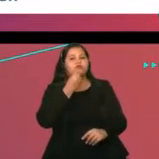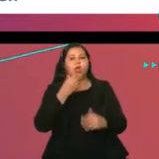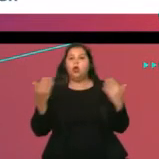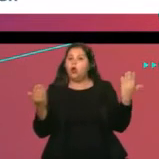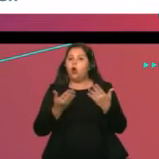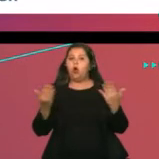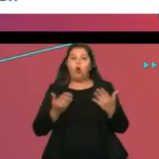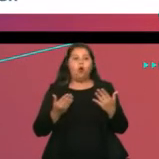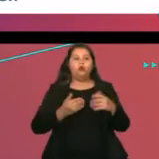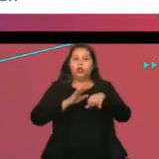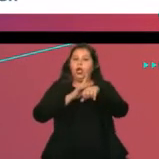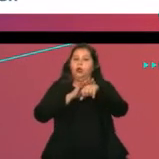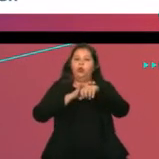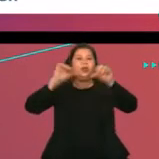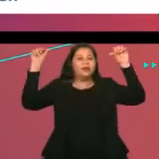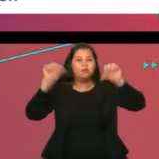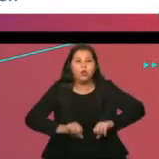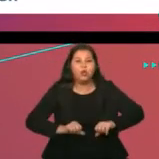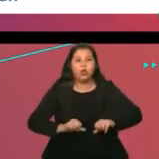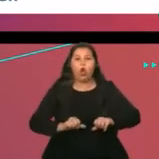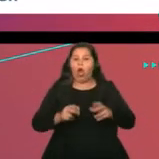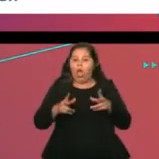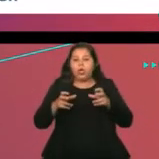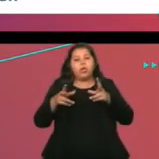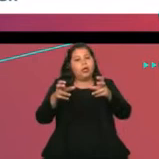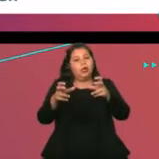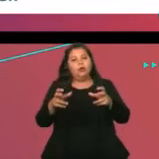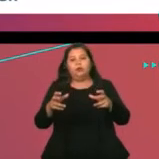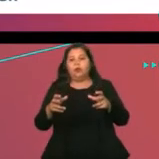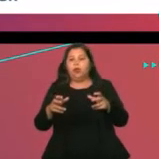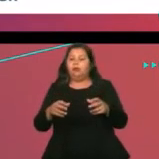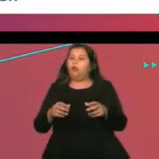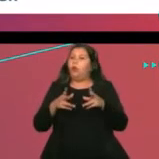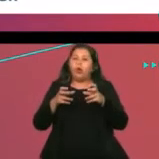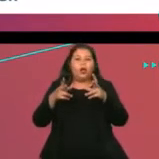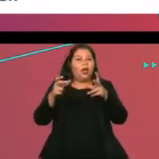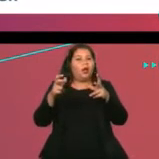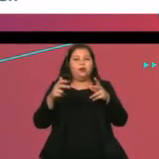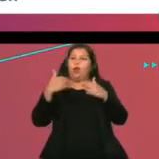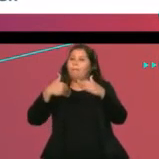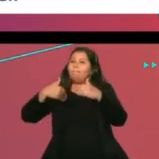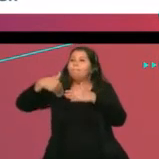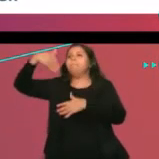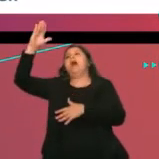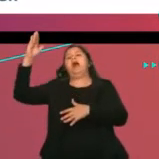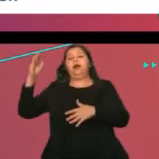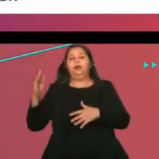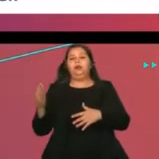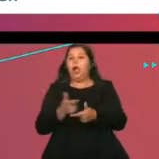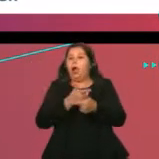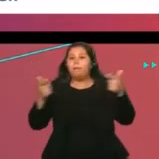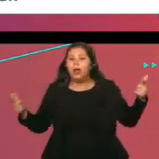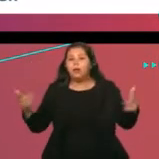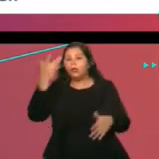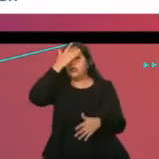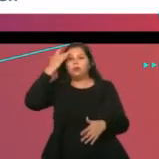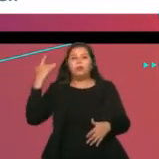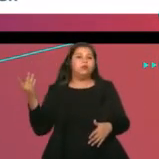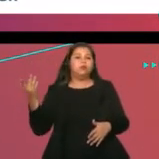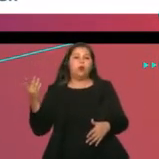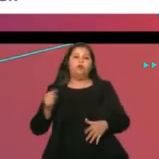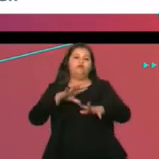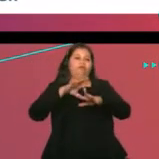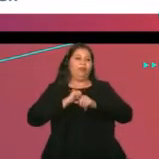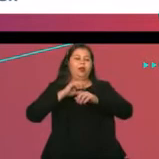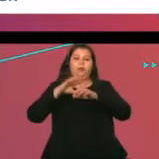cardiopatias está disparado na frente da cor verde e a gente está morrendo de câncer tá preocupado com outras coisas que não